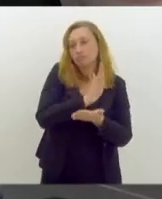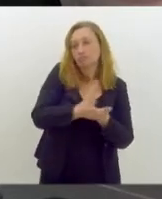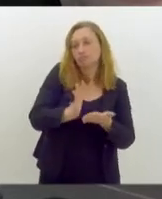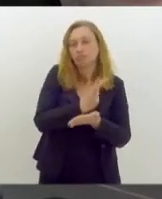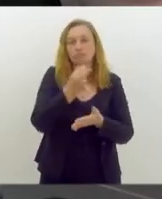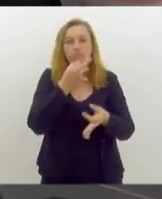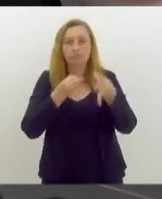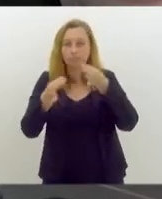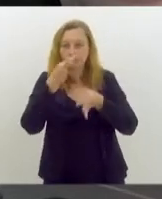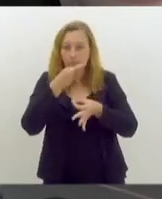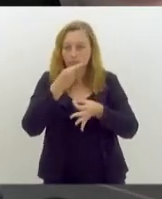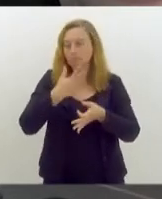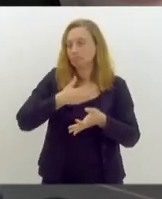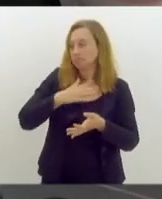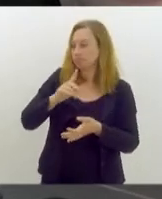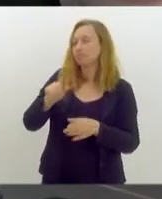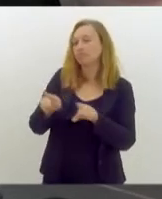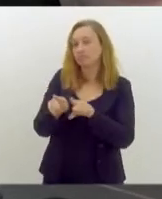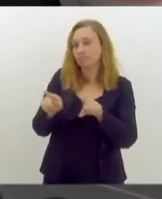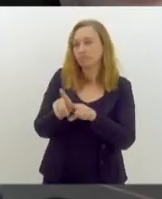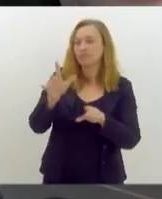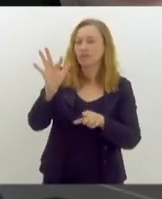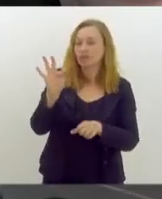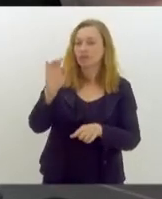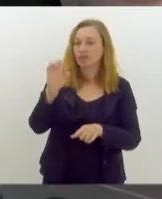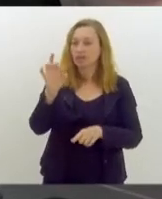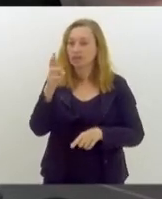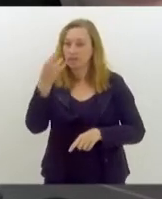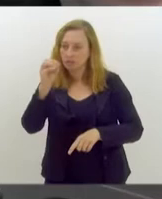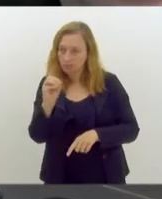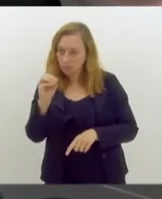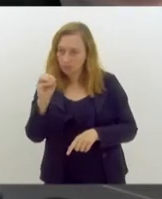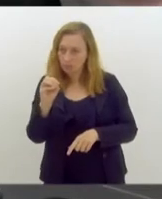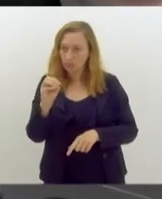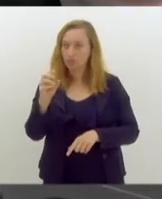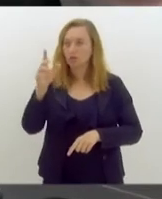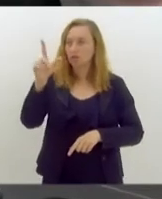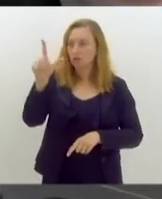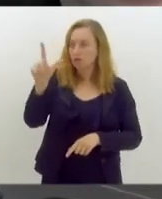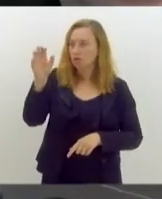Fernando Lopes que é o nosso deputado adoc